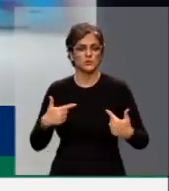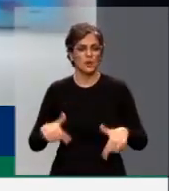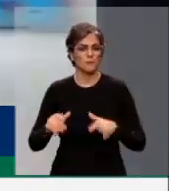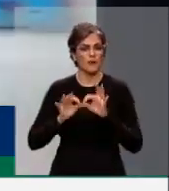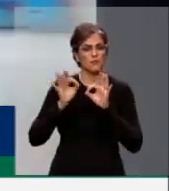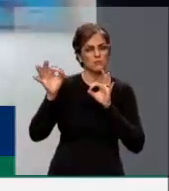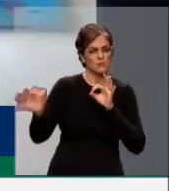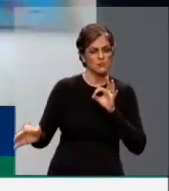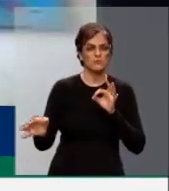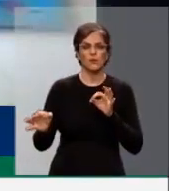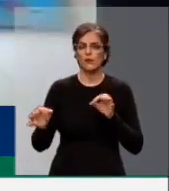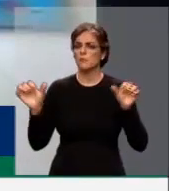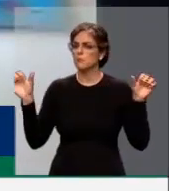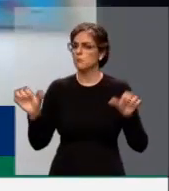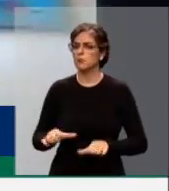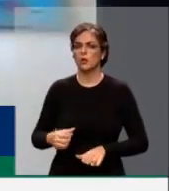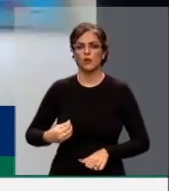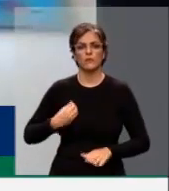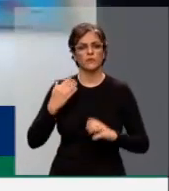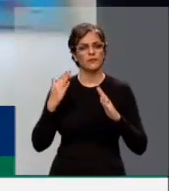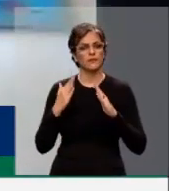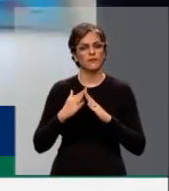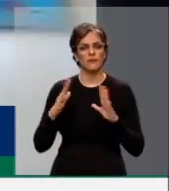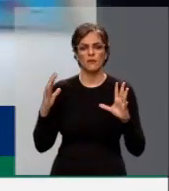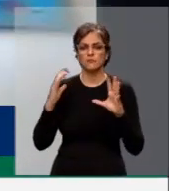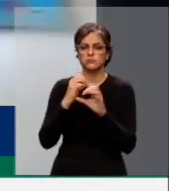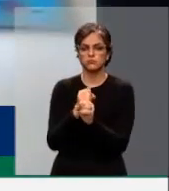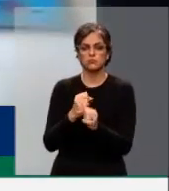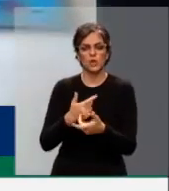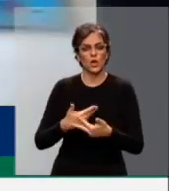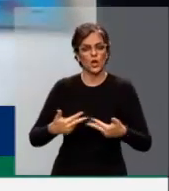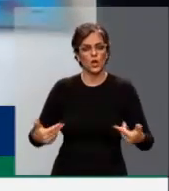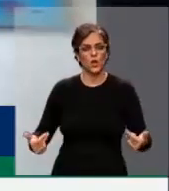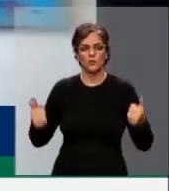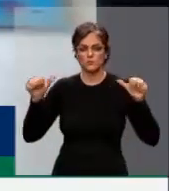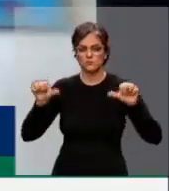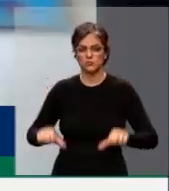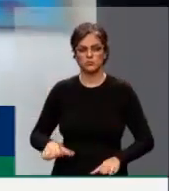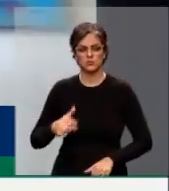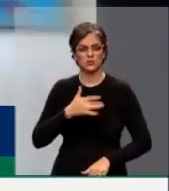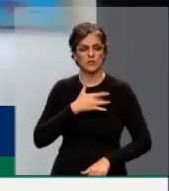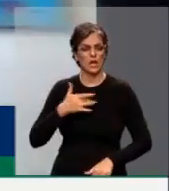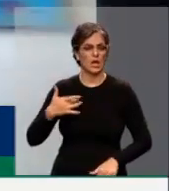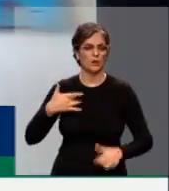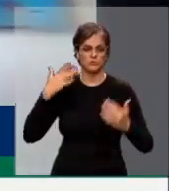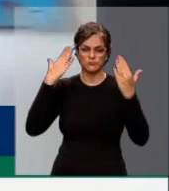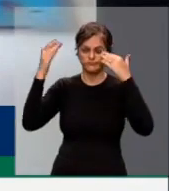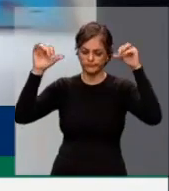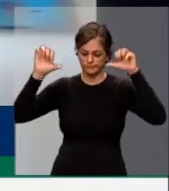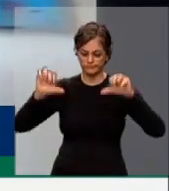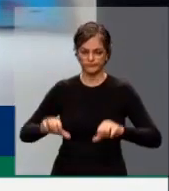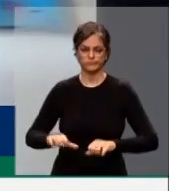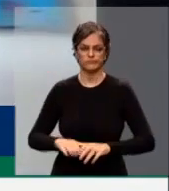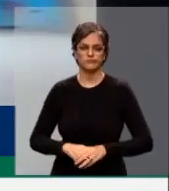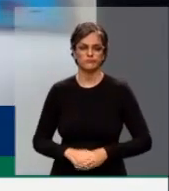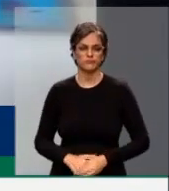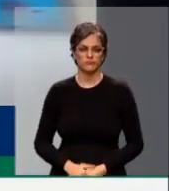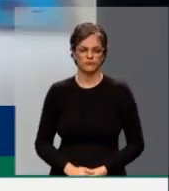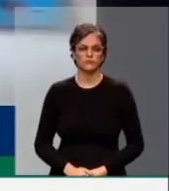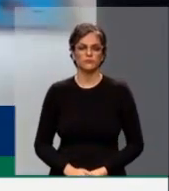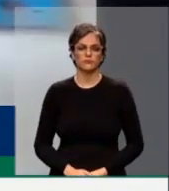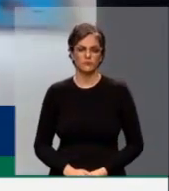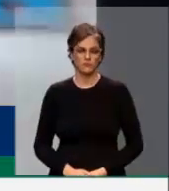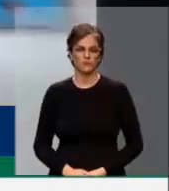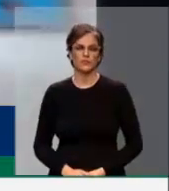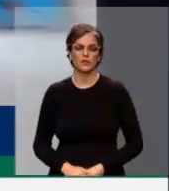tem uma sobrecarga de trabalho dentro de casa e que provoca isso um adoecimento psíquico muito grande. Então, você tem